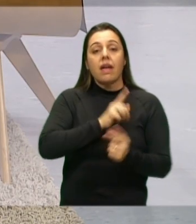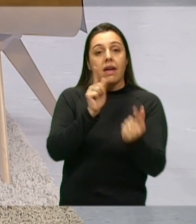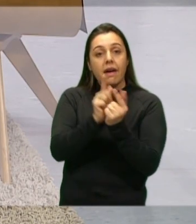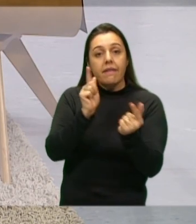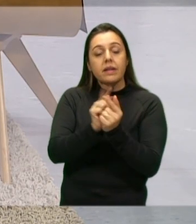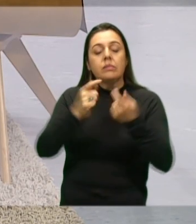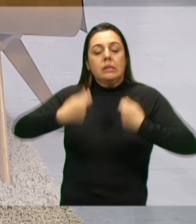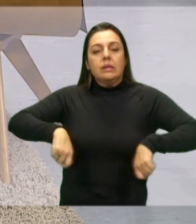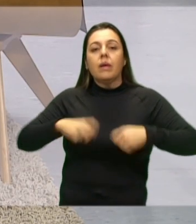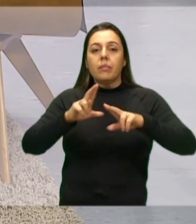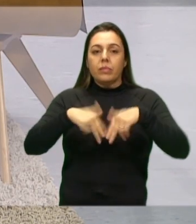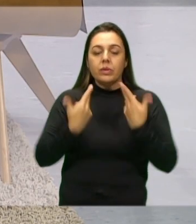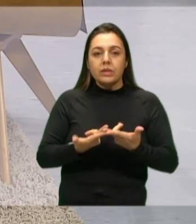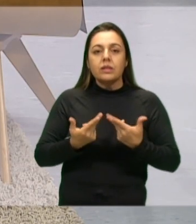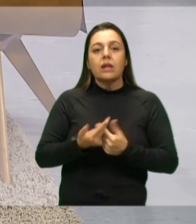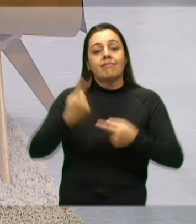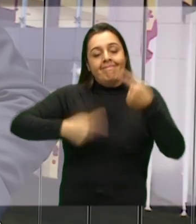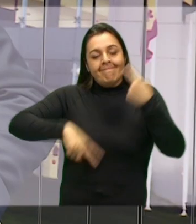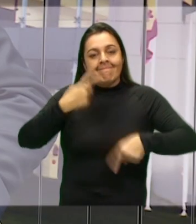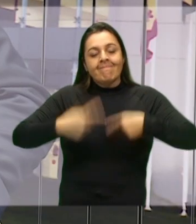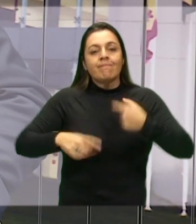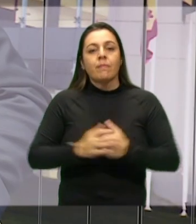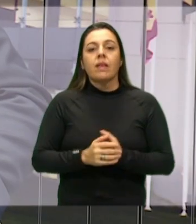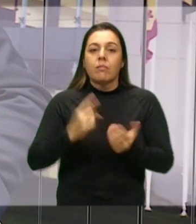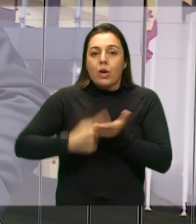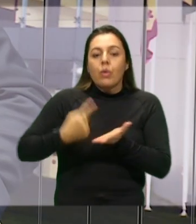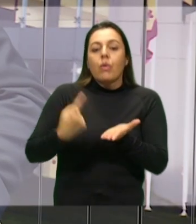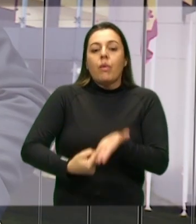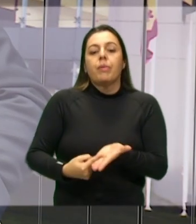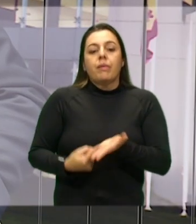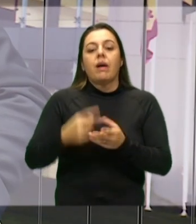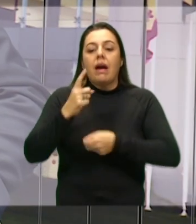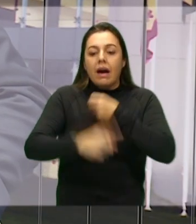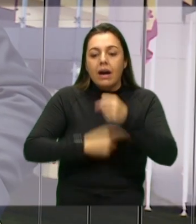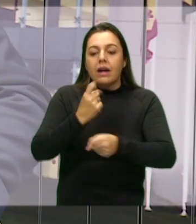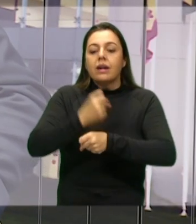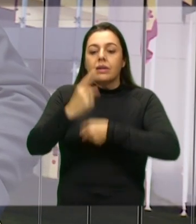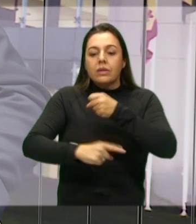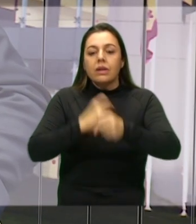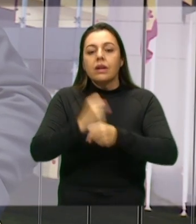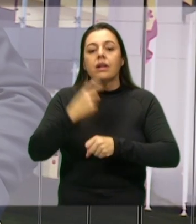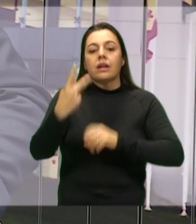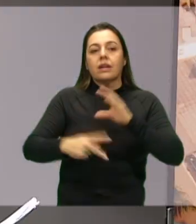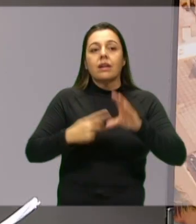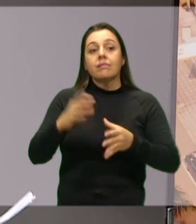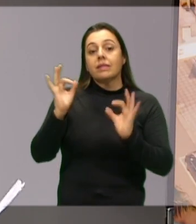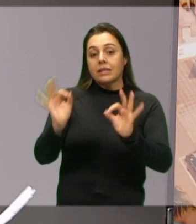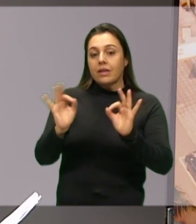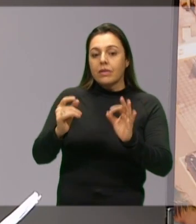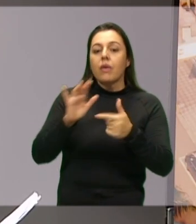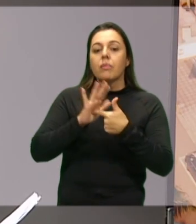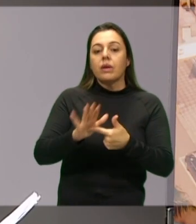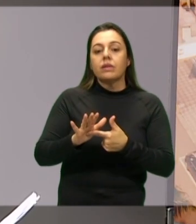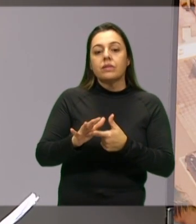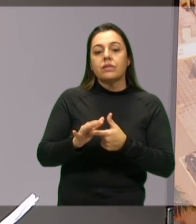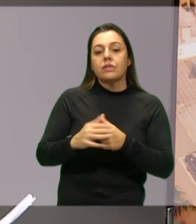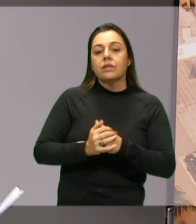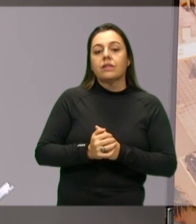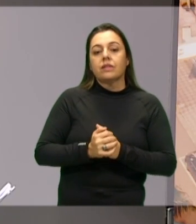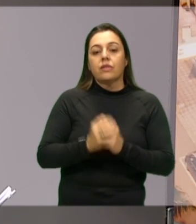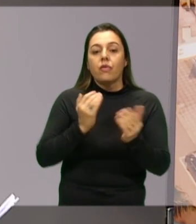atendimento devido. Então, por isso que eu trago esse debate e me comprometo a trazer ele ano a ano aqui na Câmara Legislativa. Certamente será apontado vício